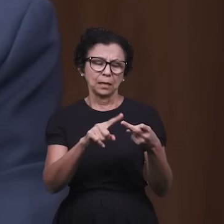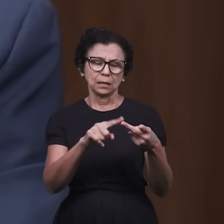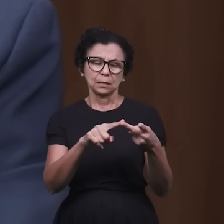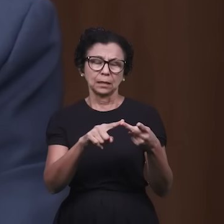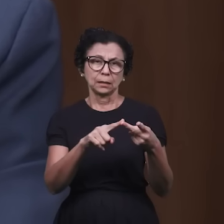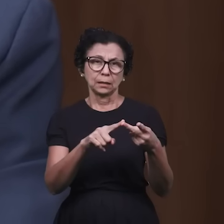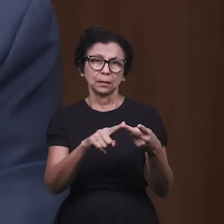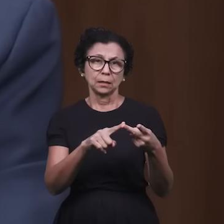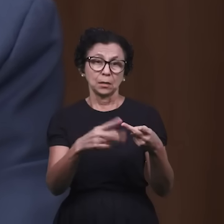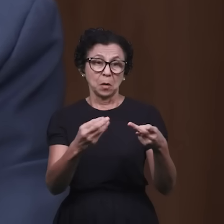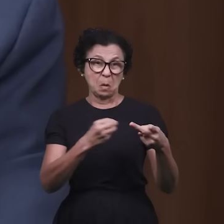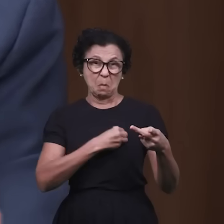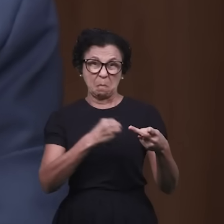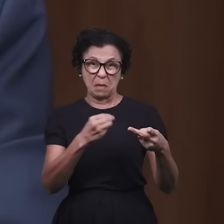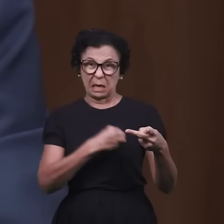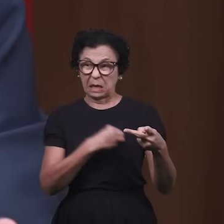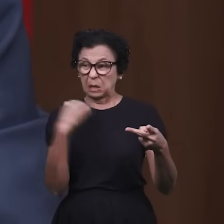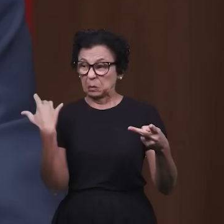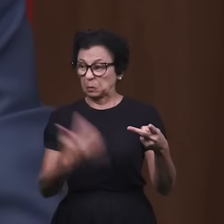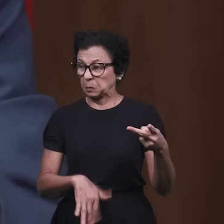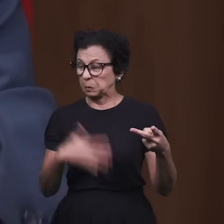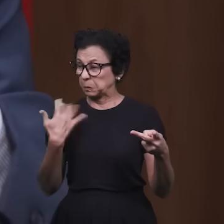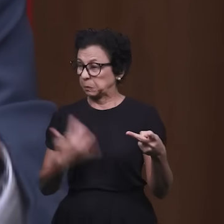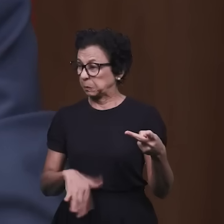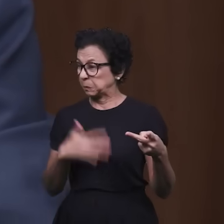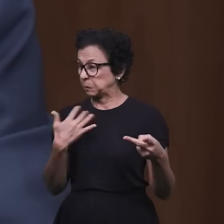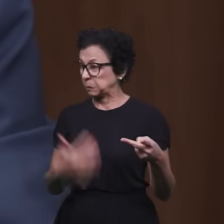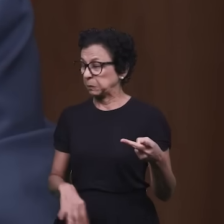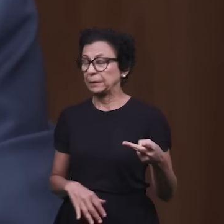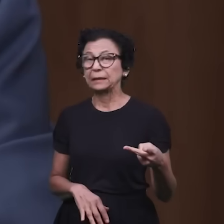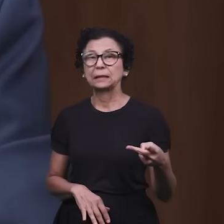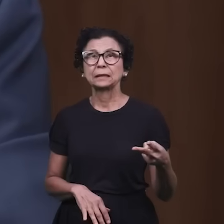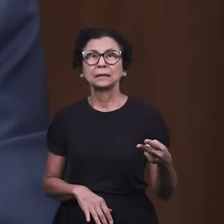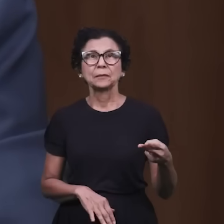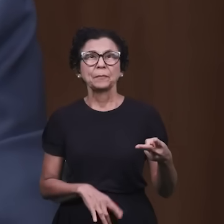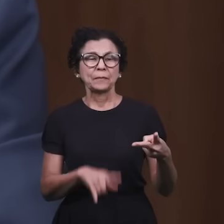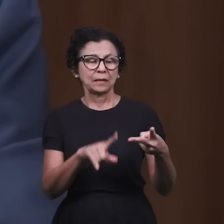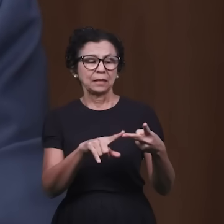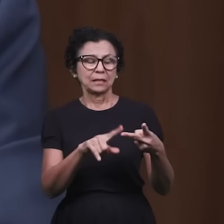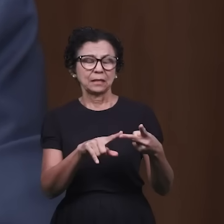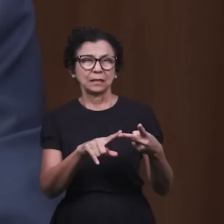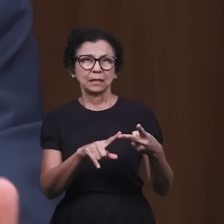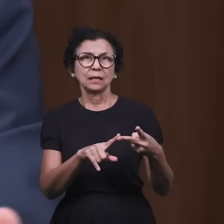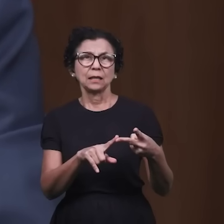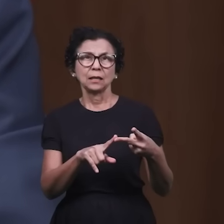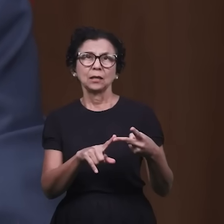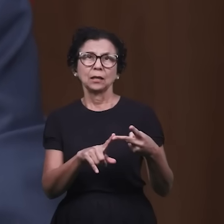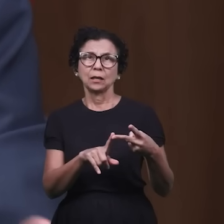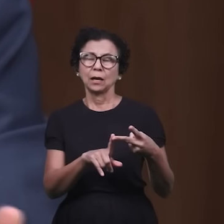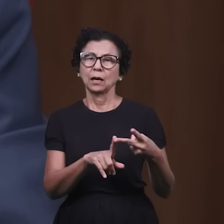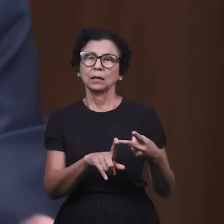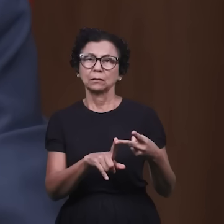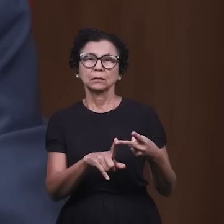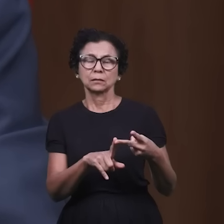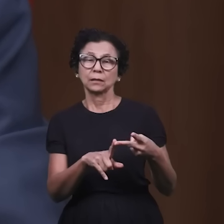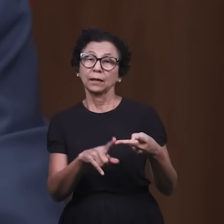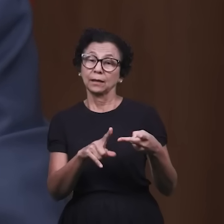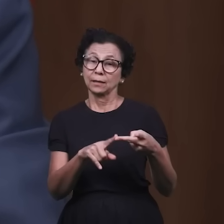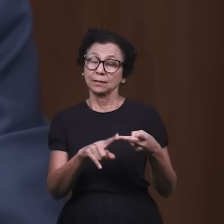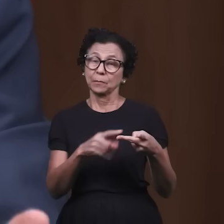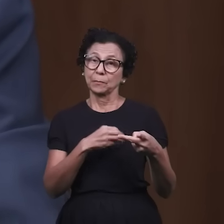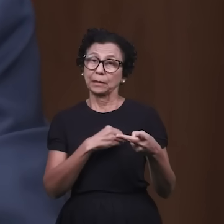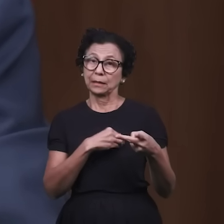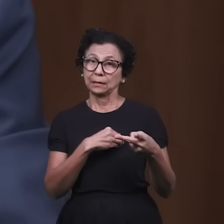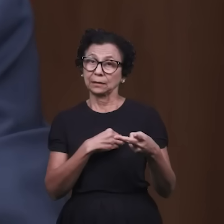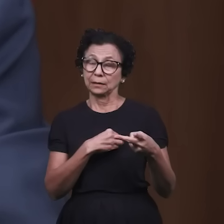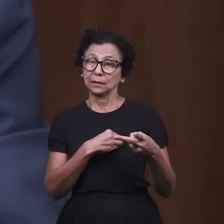era um dogma, né? E é estranho, né? Você faz tanta coisa aí que, por exemplo, o pecado mortal estava ligado aos mandamentos,